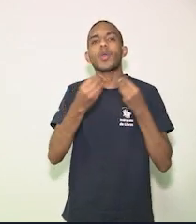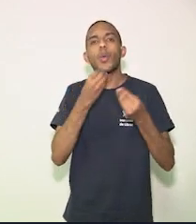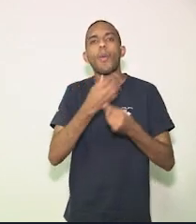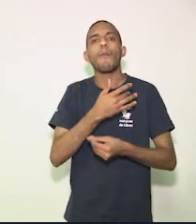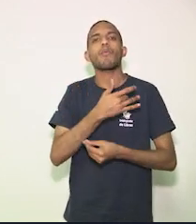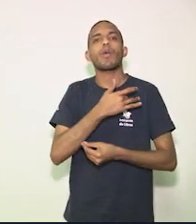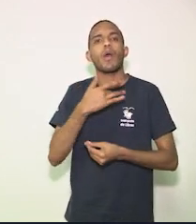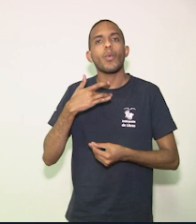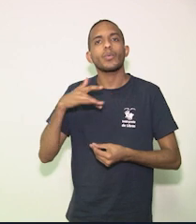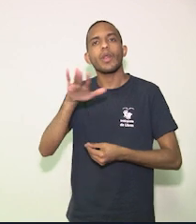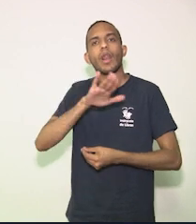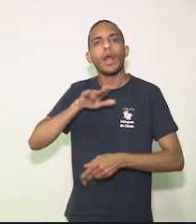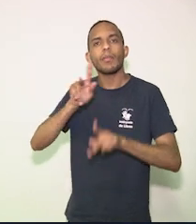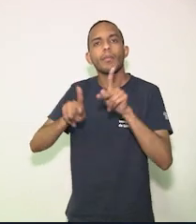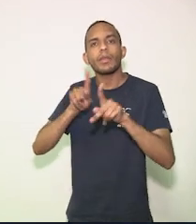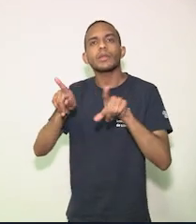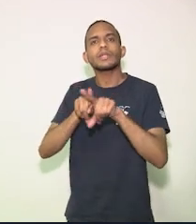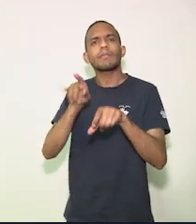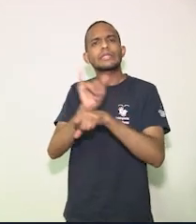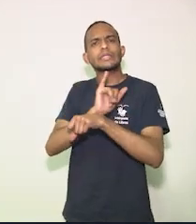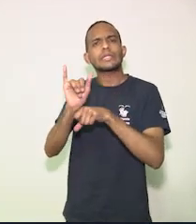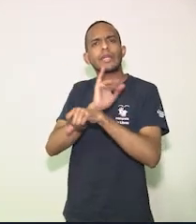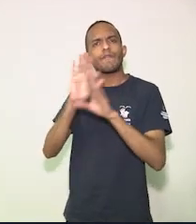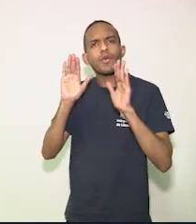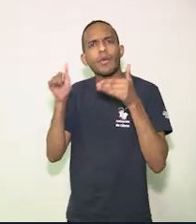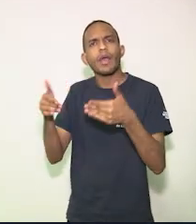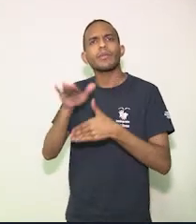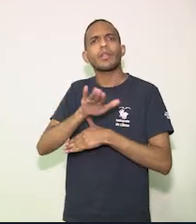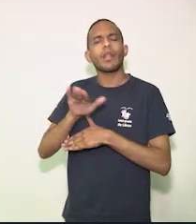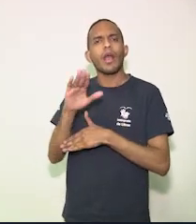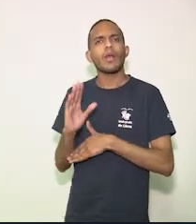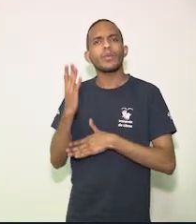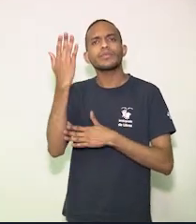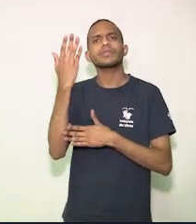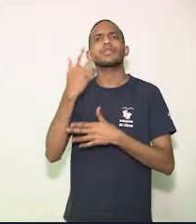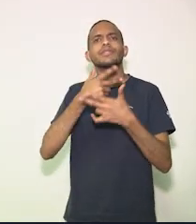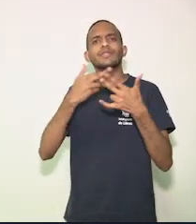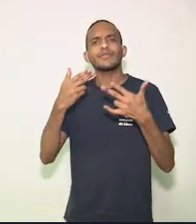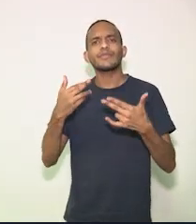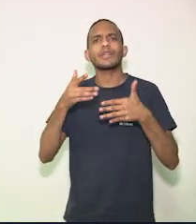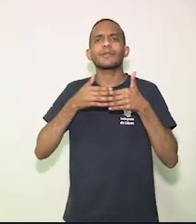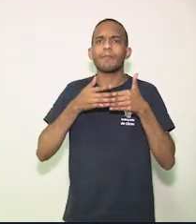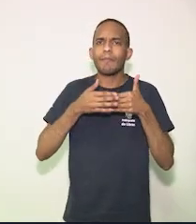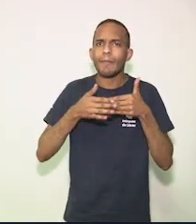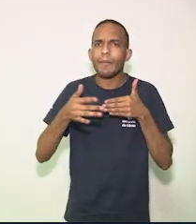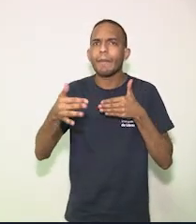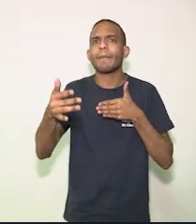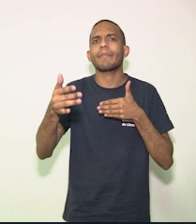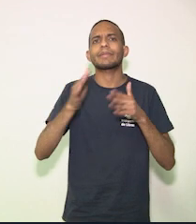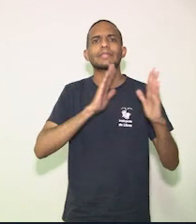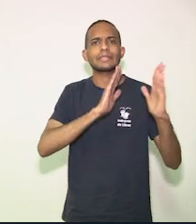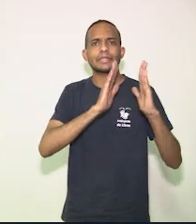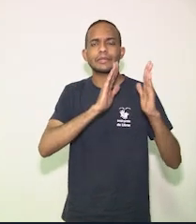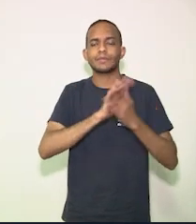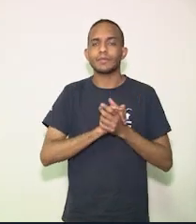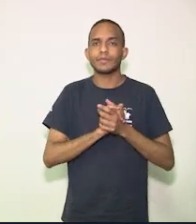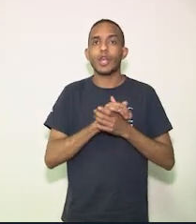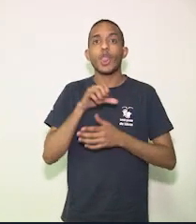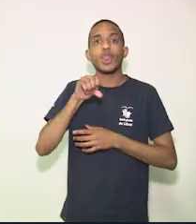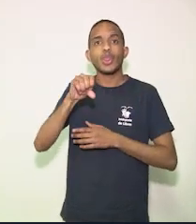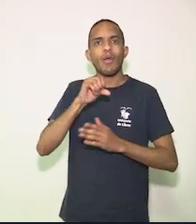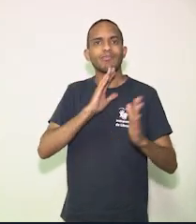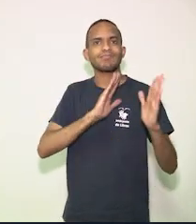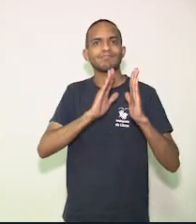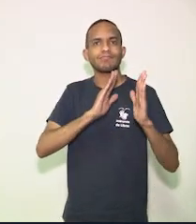população e direcionar estratégias de atenção à saúde para os casos suscetíveis ao longo de todas as etapas.